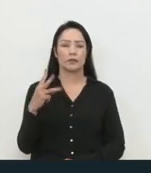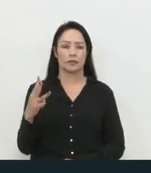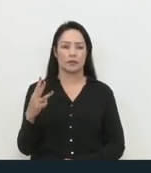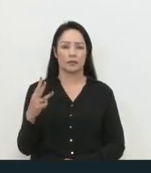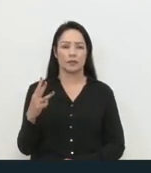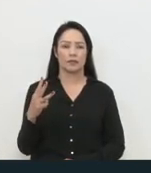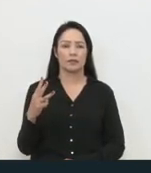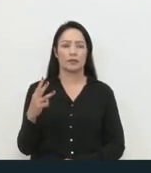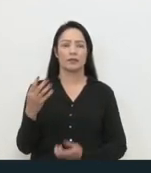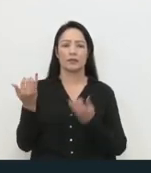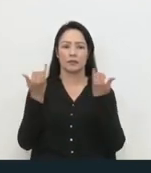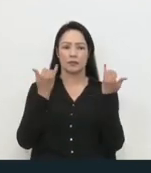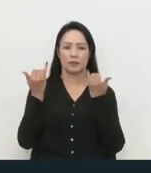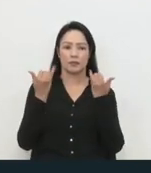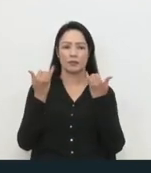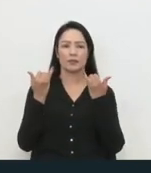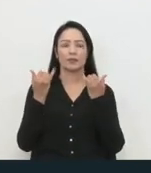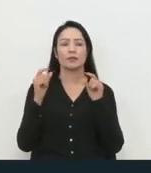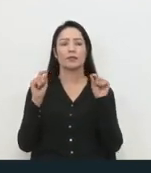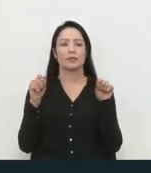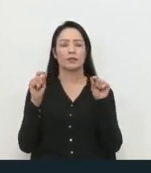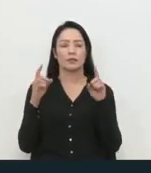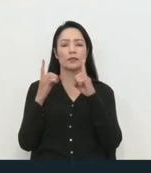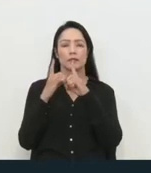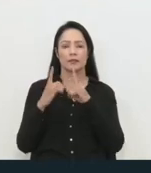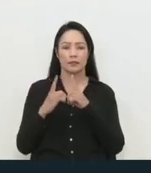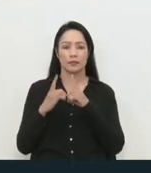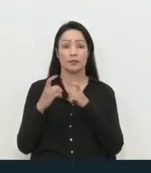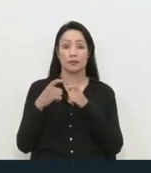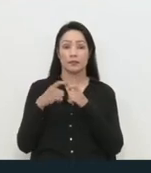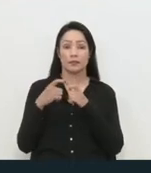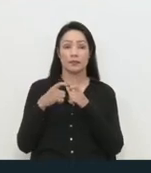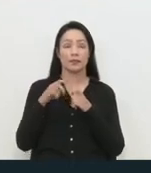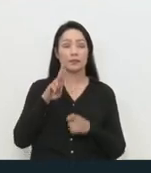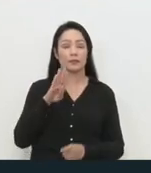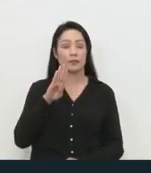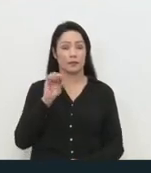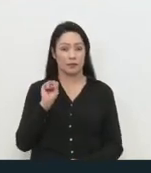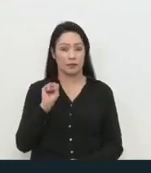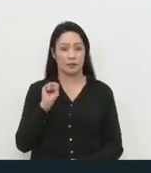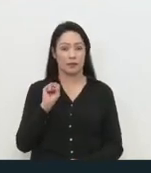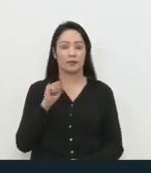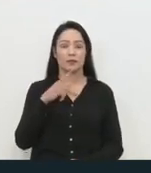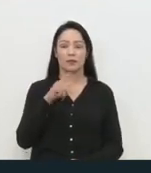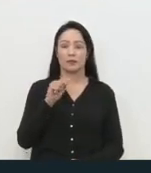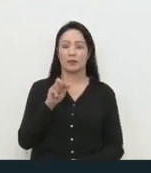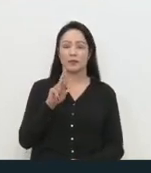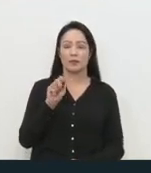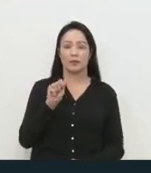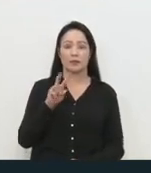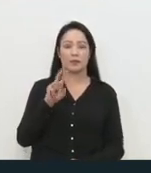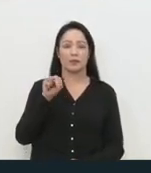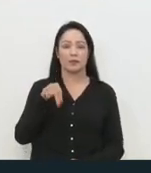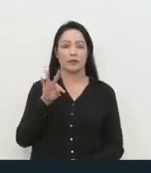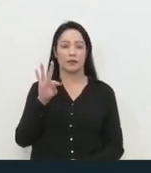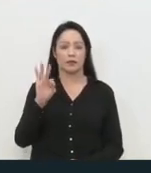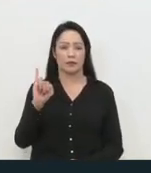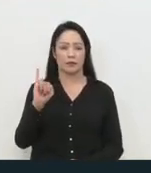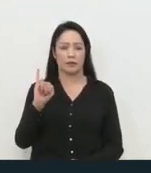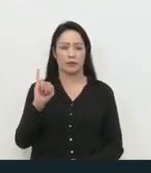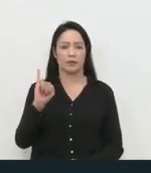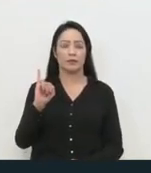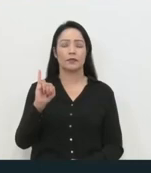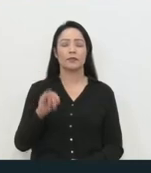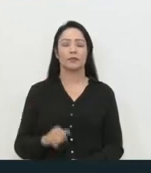informações sobre os atendimentos médicos na UBS paraventi autor Vereador Leandro